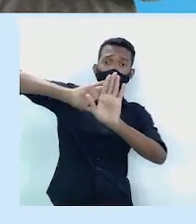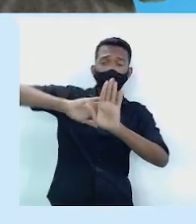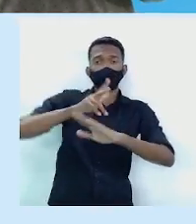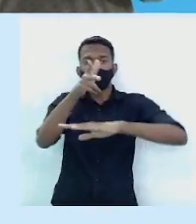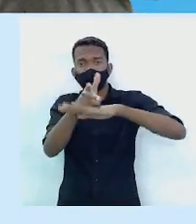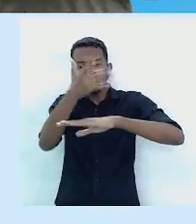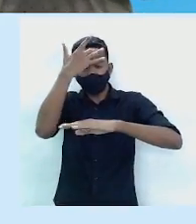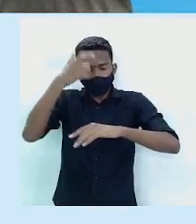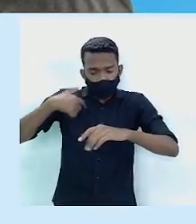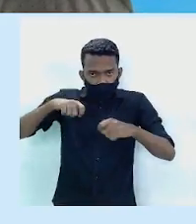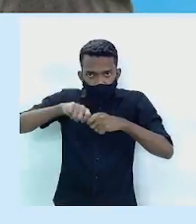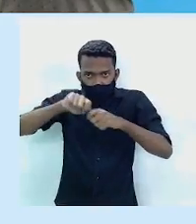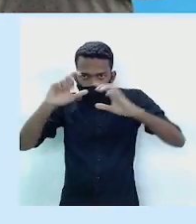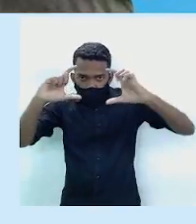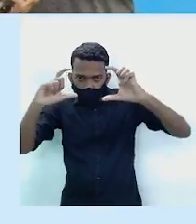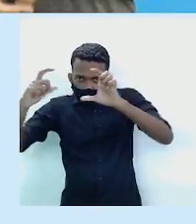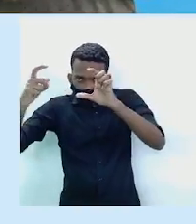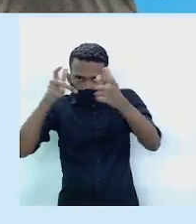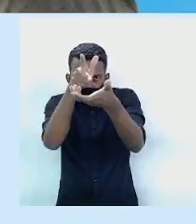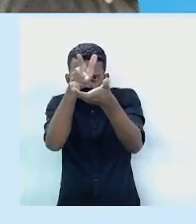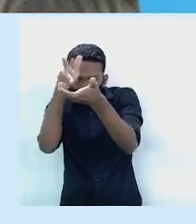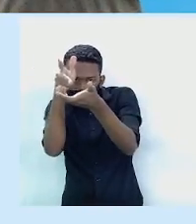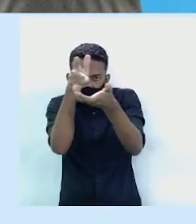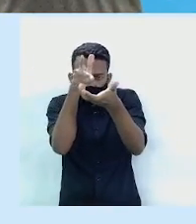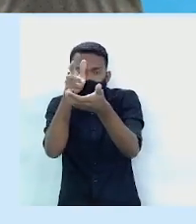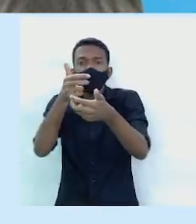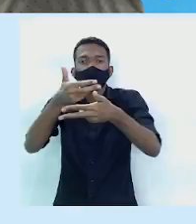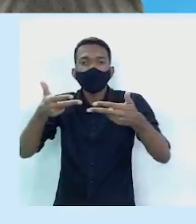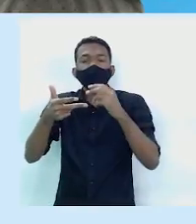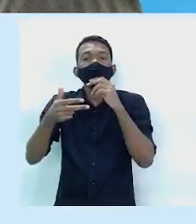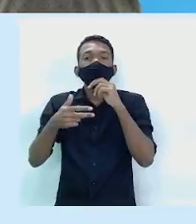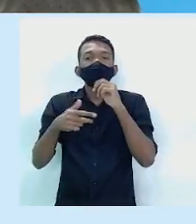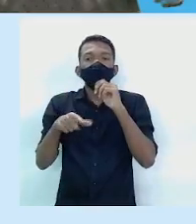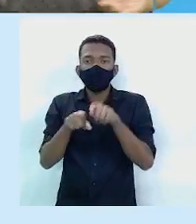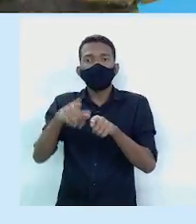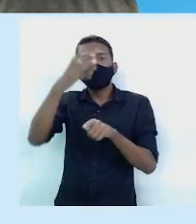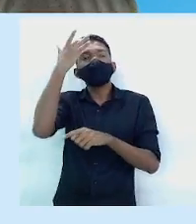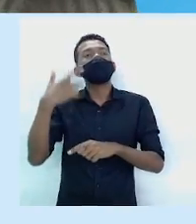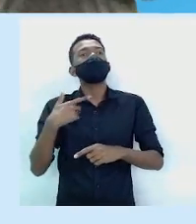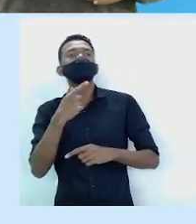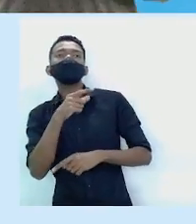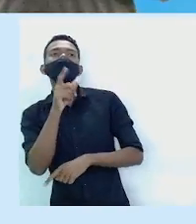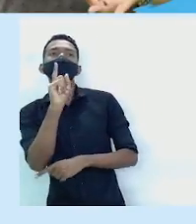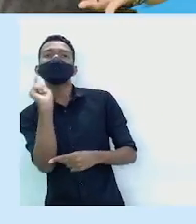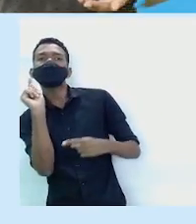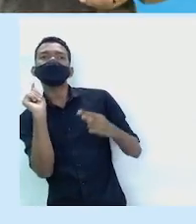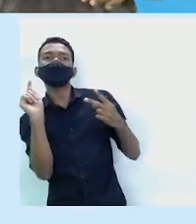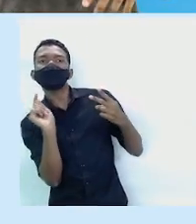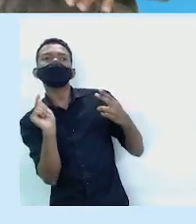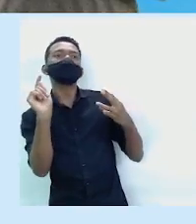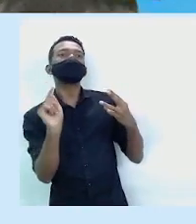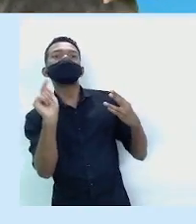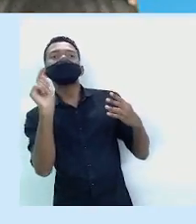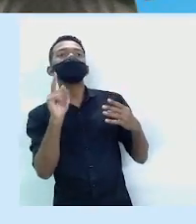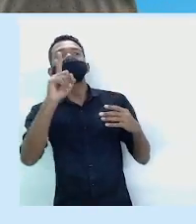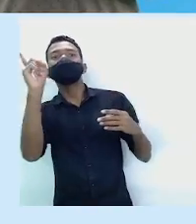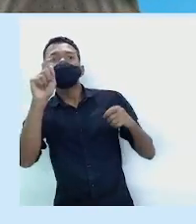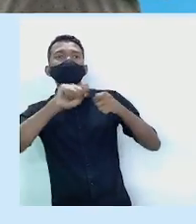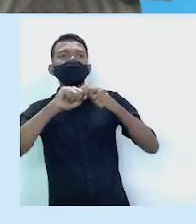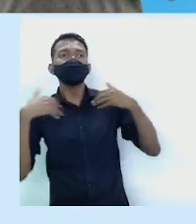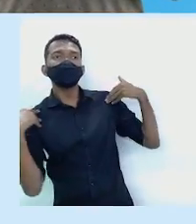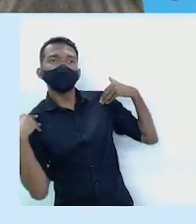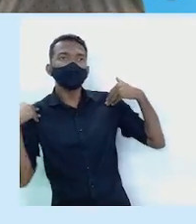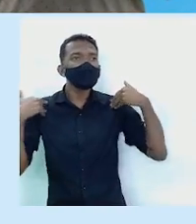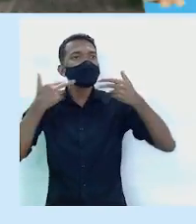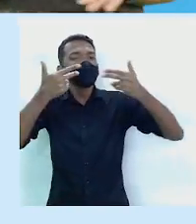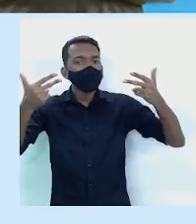O câmera mesmo, né, a pessoa que vai estar gravando, a pessoa que vai ficar dirigindo, vai seguir o roteiro e tudo mais. Então, o roteiro serve